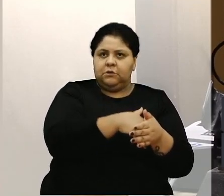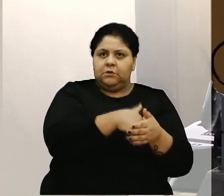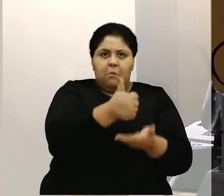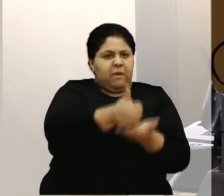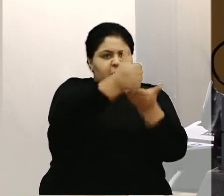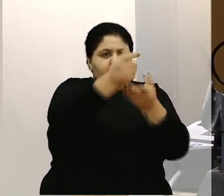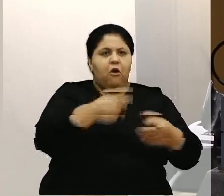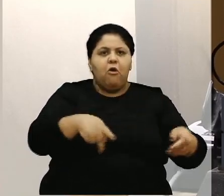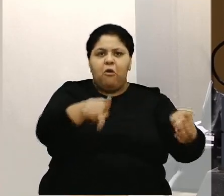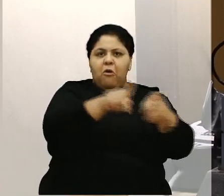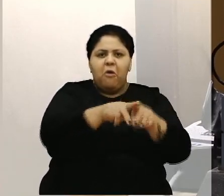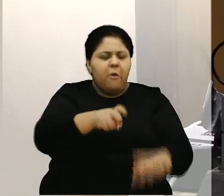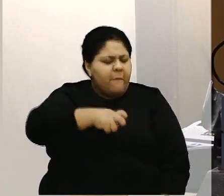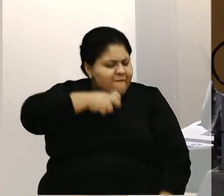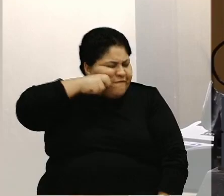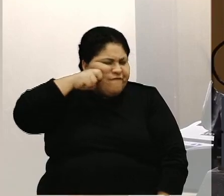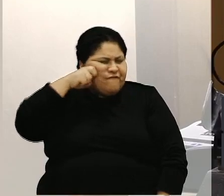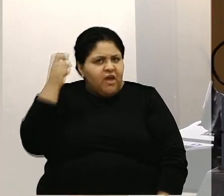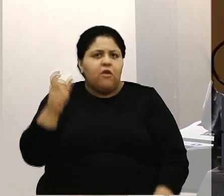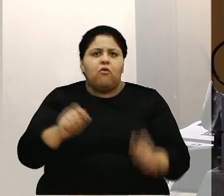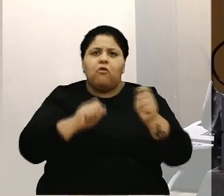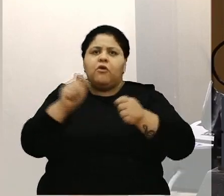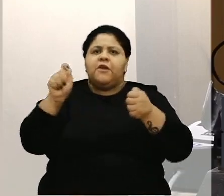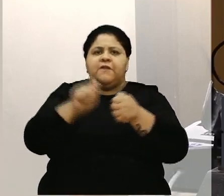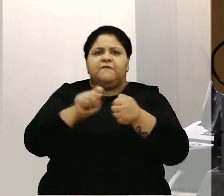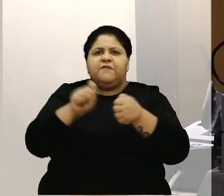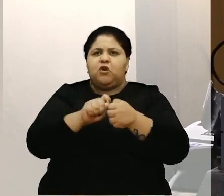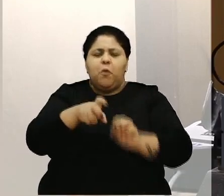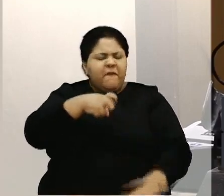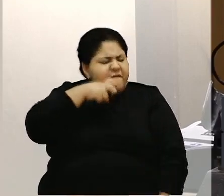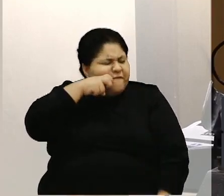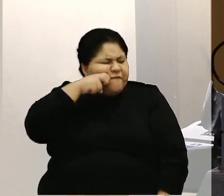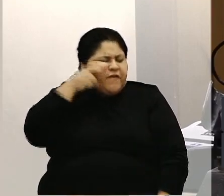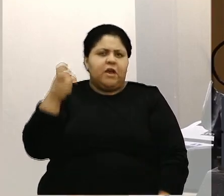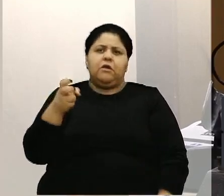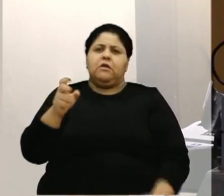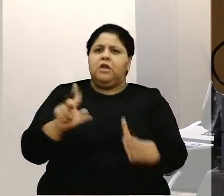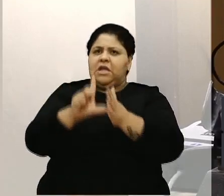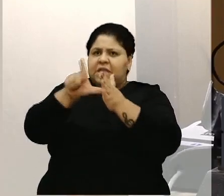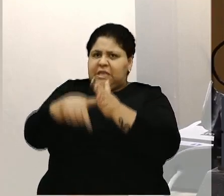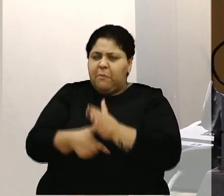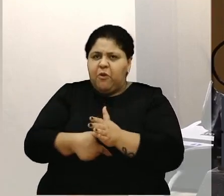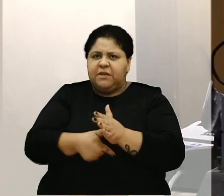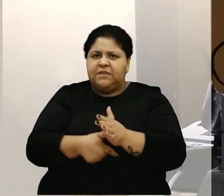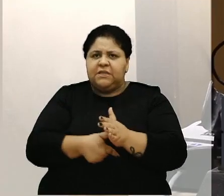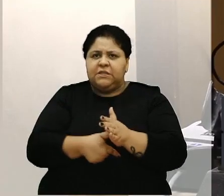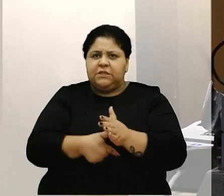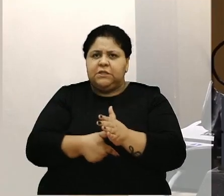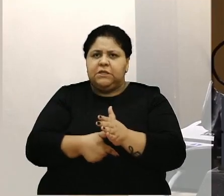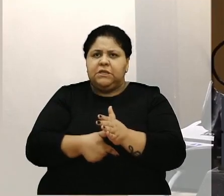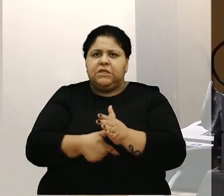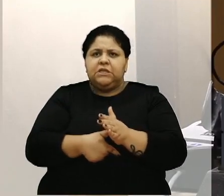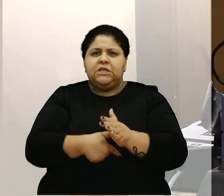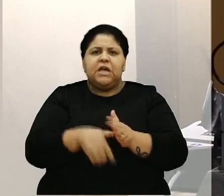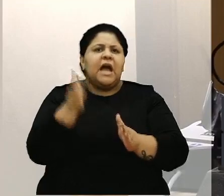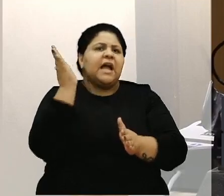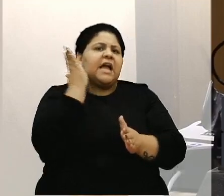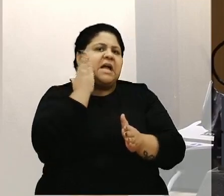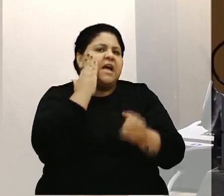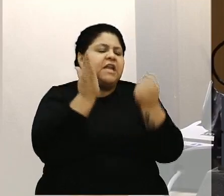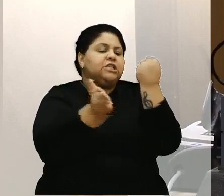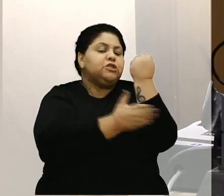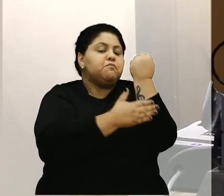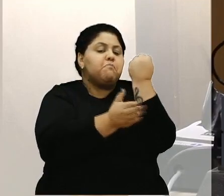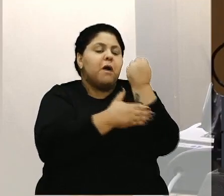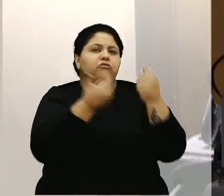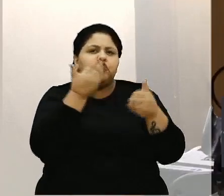povo. É uma vergonha o que fizeram lá. Uma vergonha. E depois vão ter a cara, nesse ano, de pedir